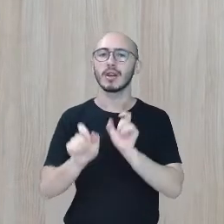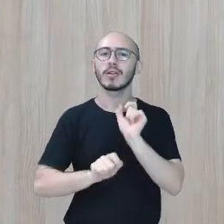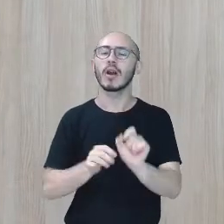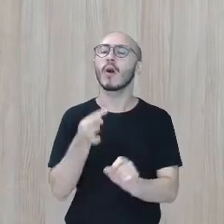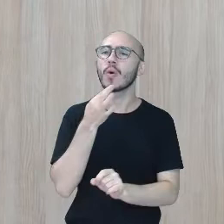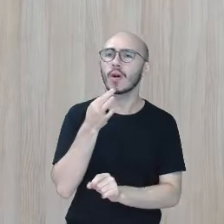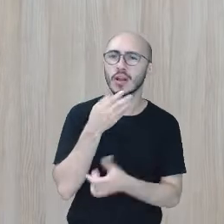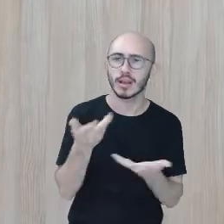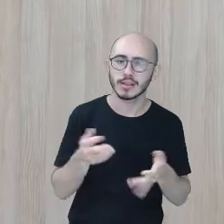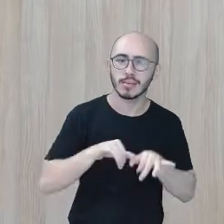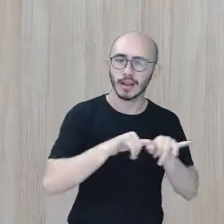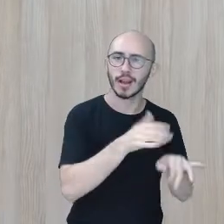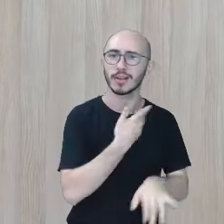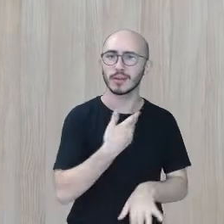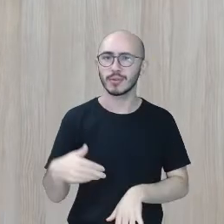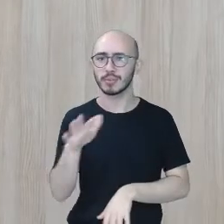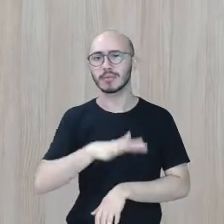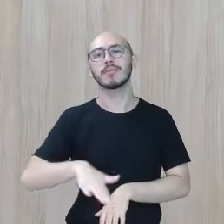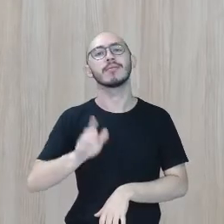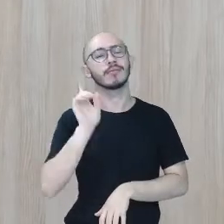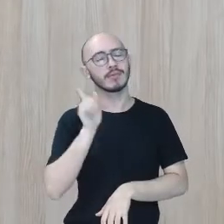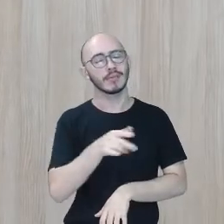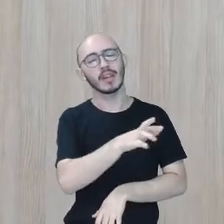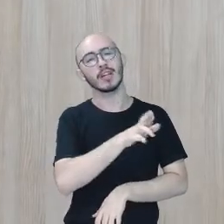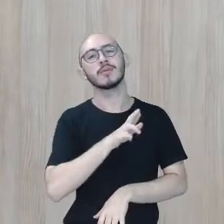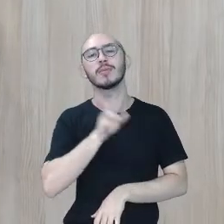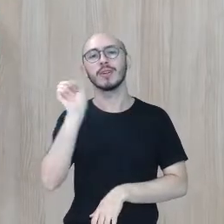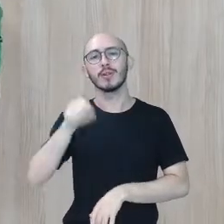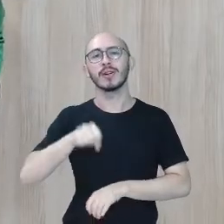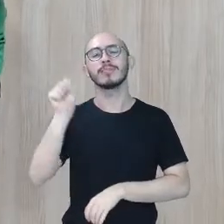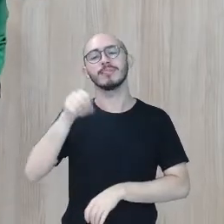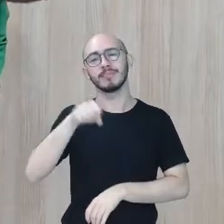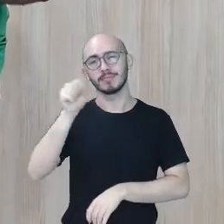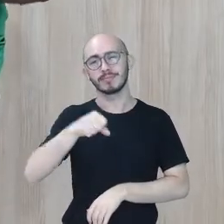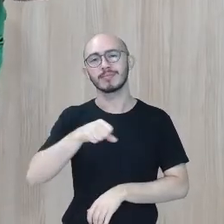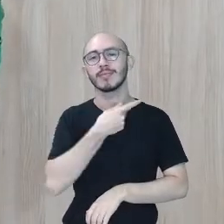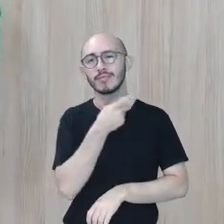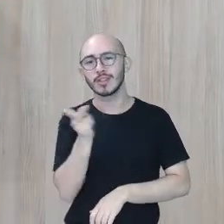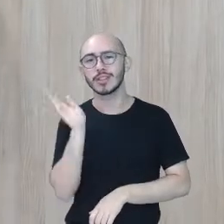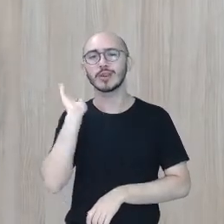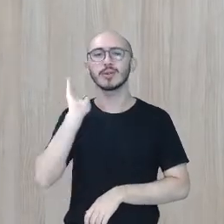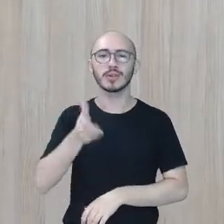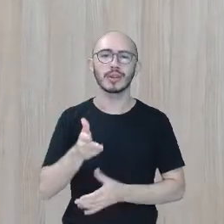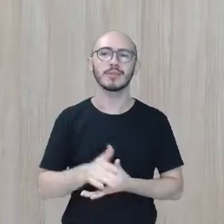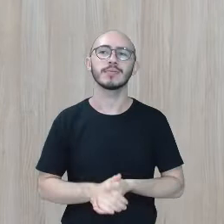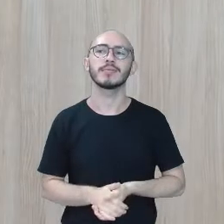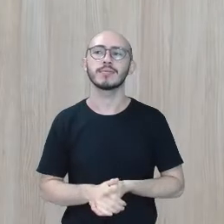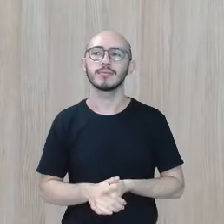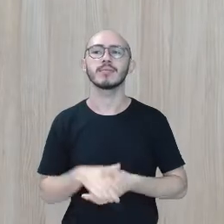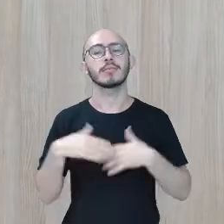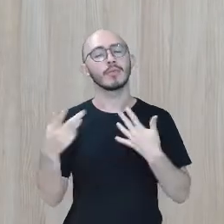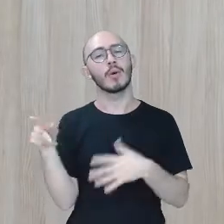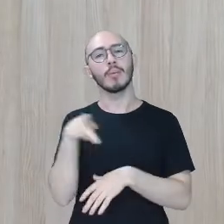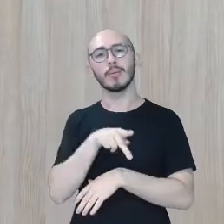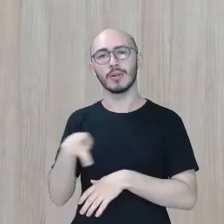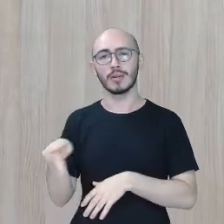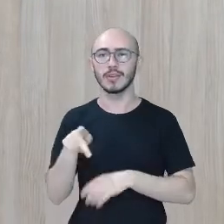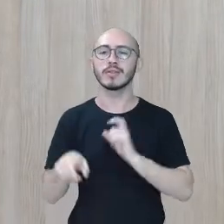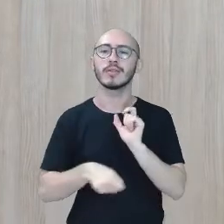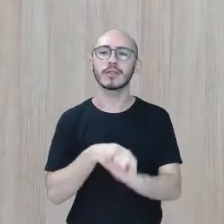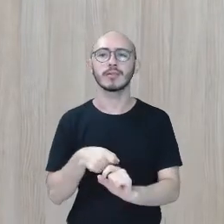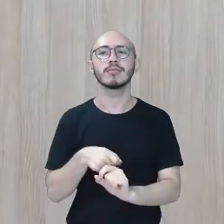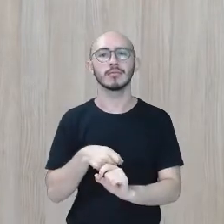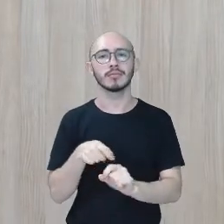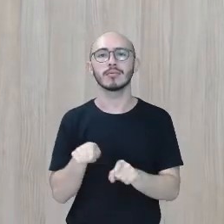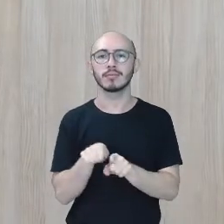público? Aí, ó, tá fazendo sinal de que já visitou algum mercado, né? Então, o professor Revo, ele tá ali fora,